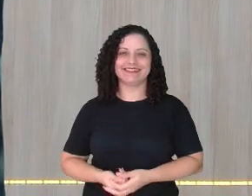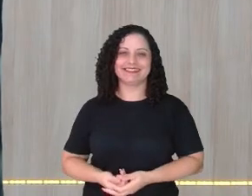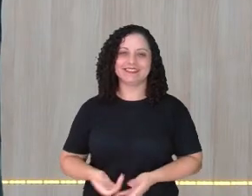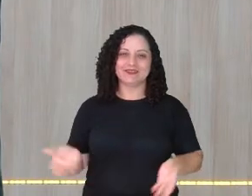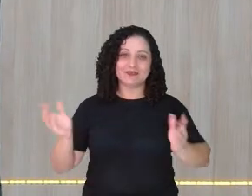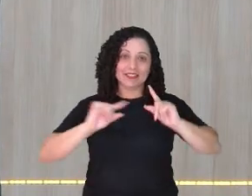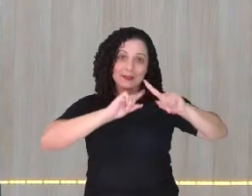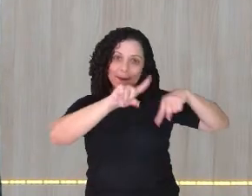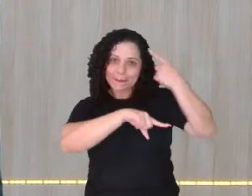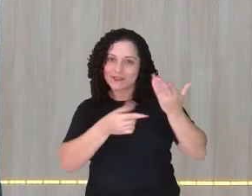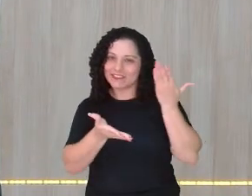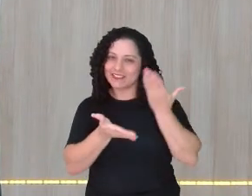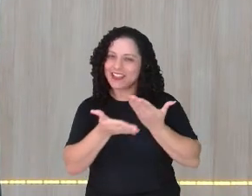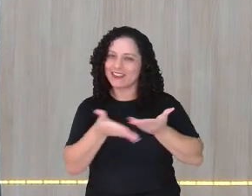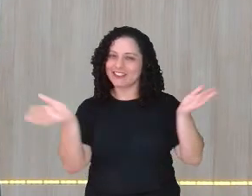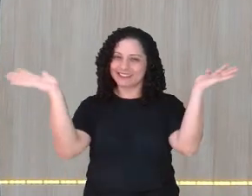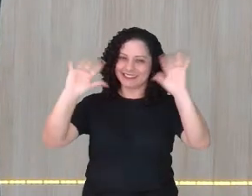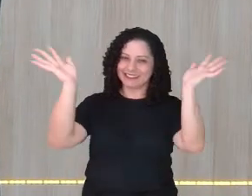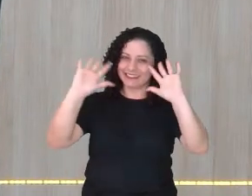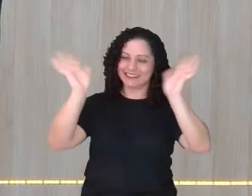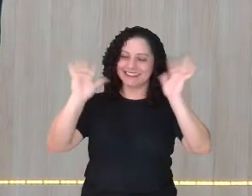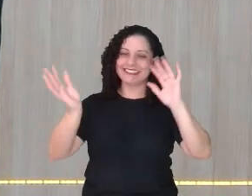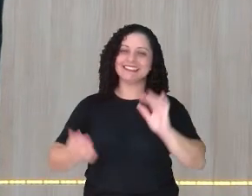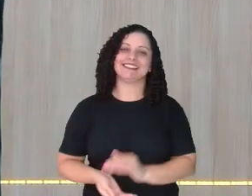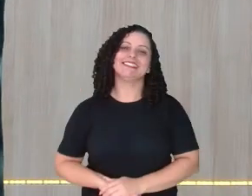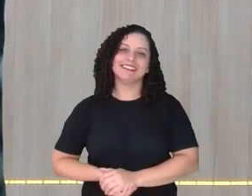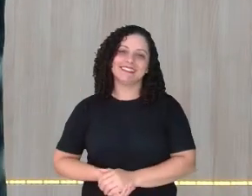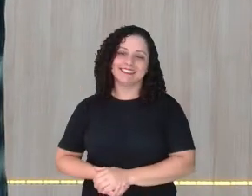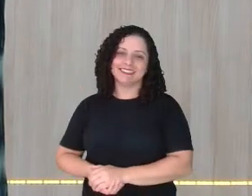e até o próximo momento de estudo. Tchau, tchau!